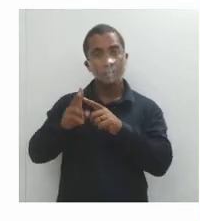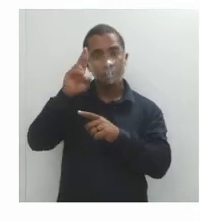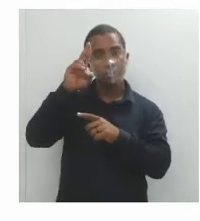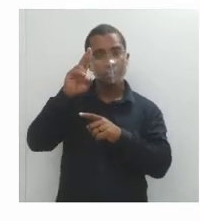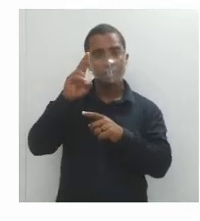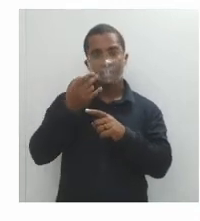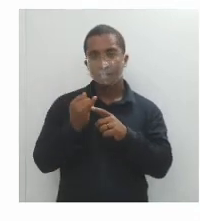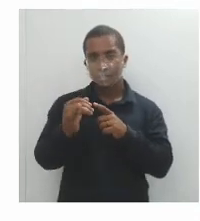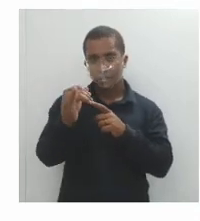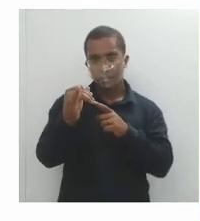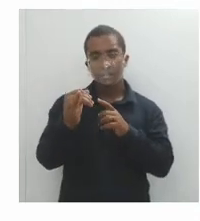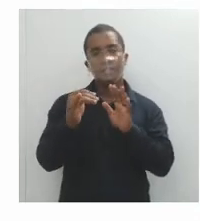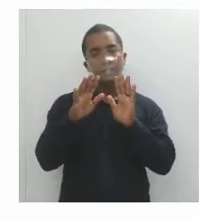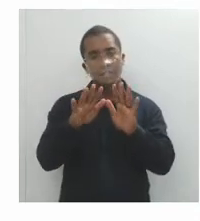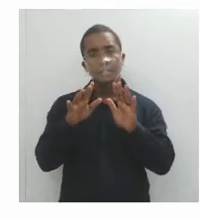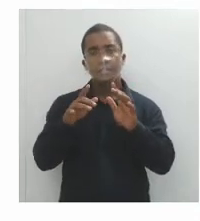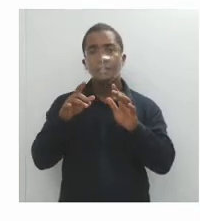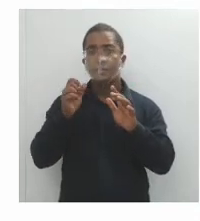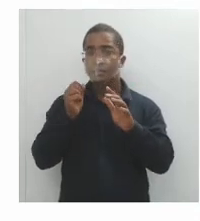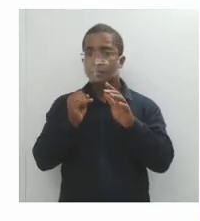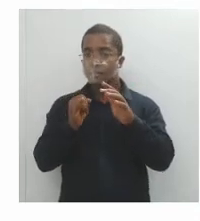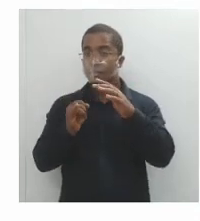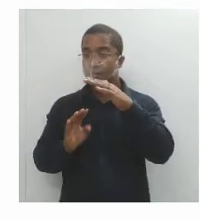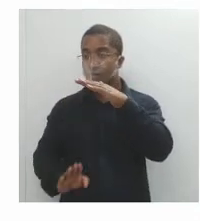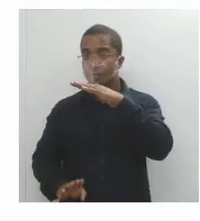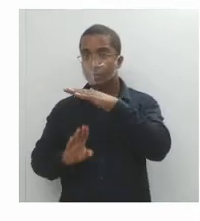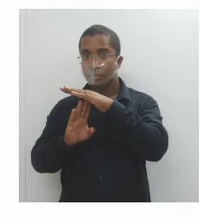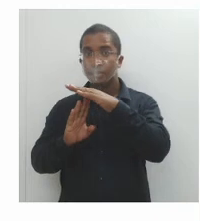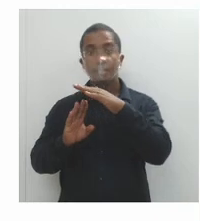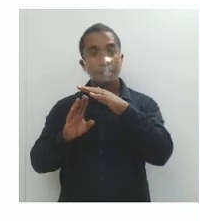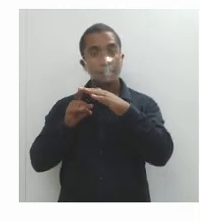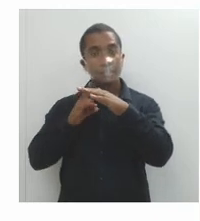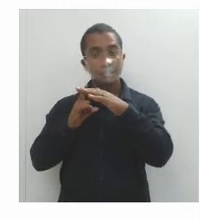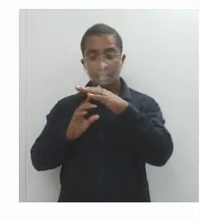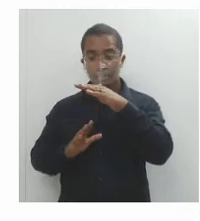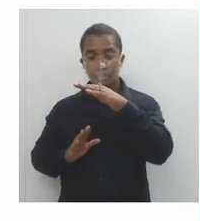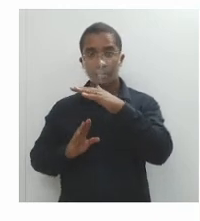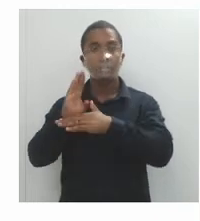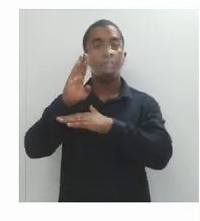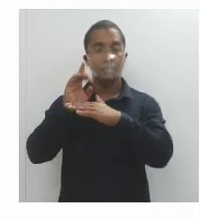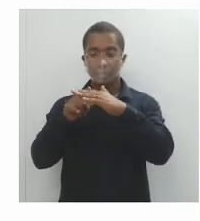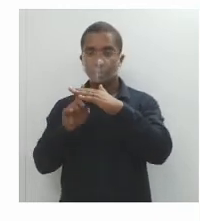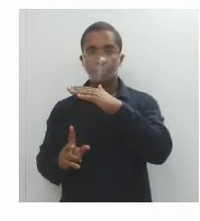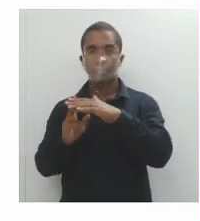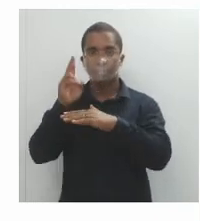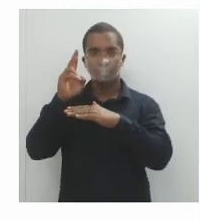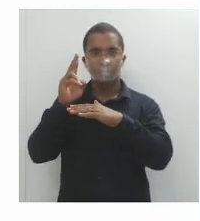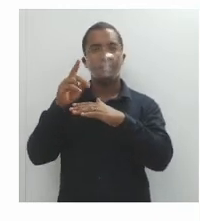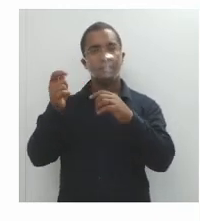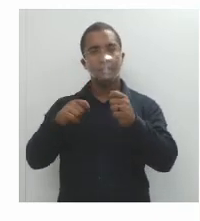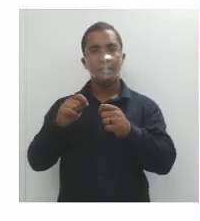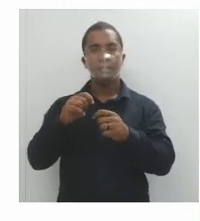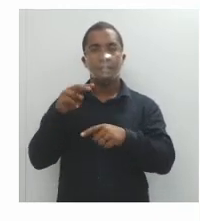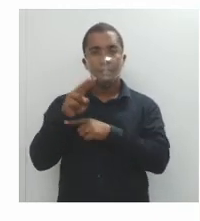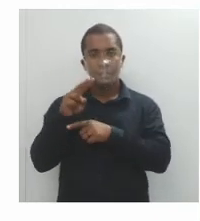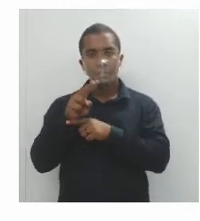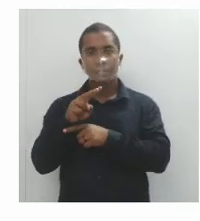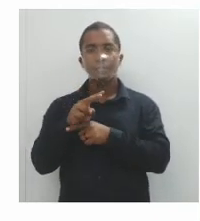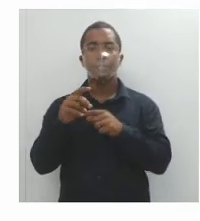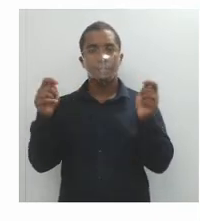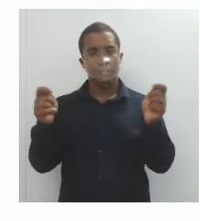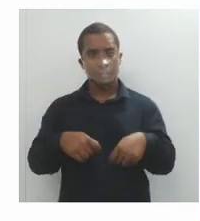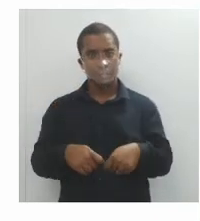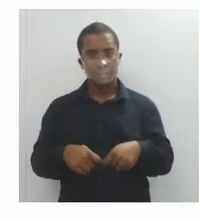corrente, quando a mesma atinge um valor acima do especificado nesses dispositivos de proteção.